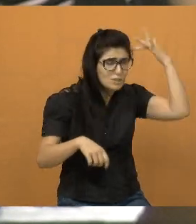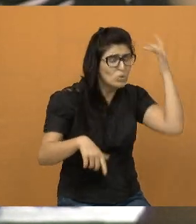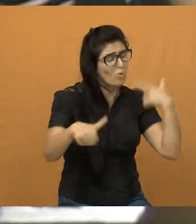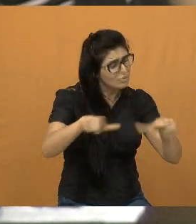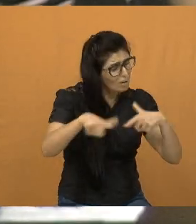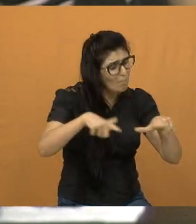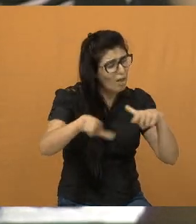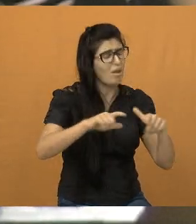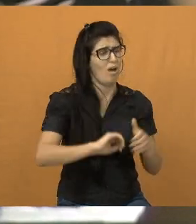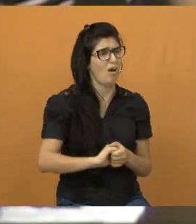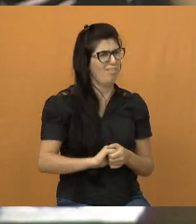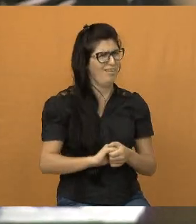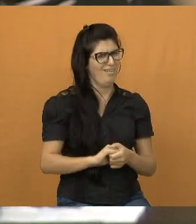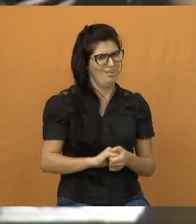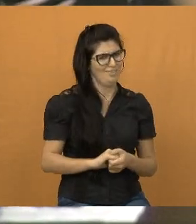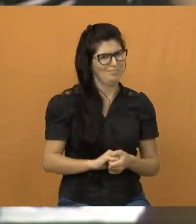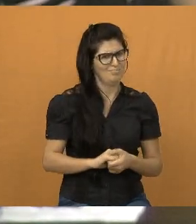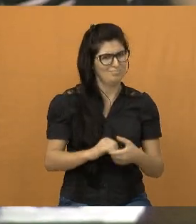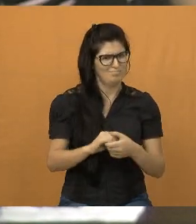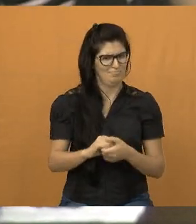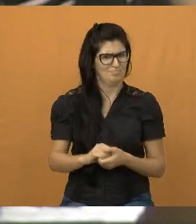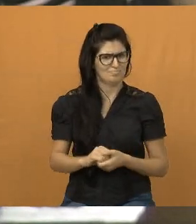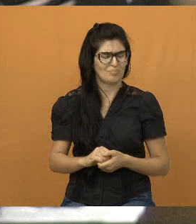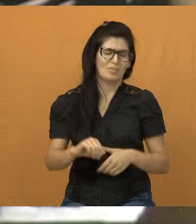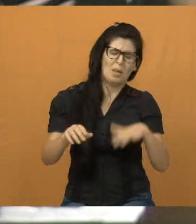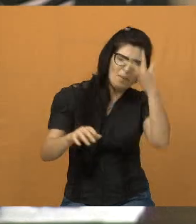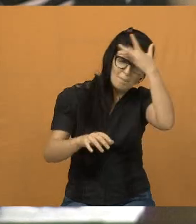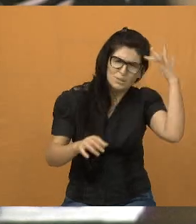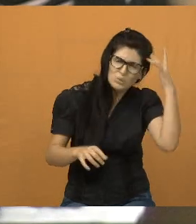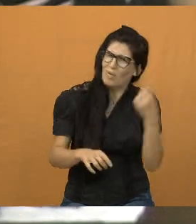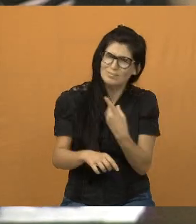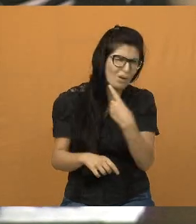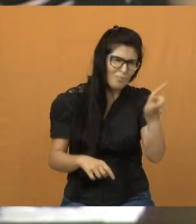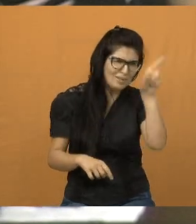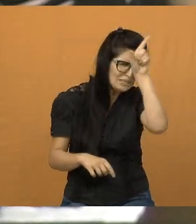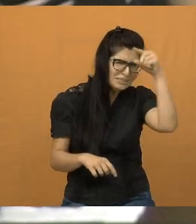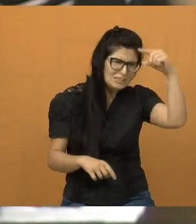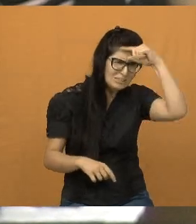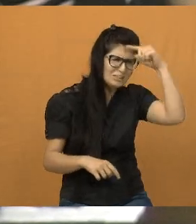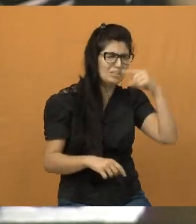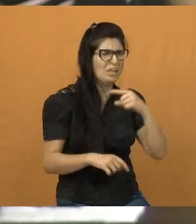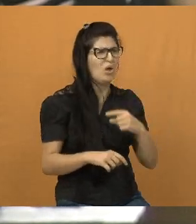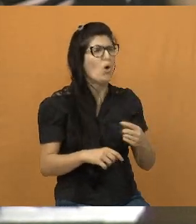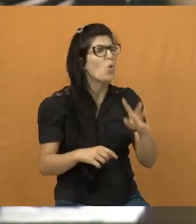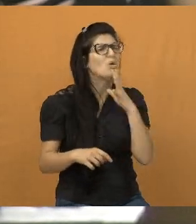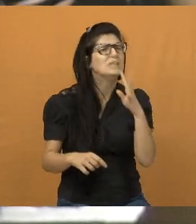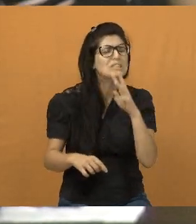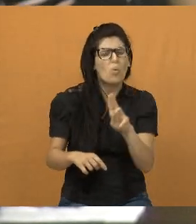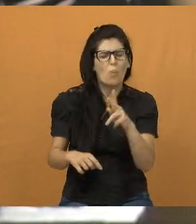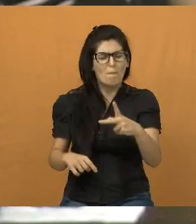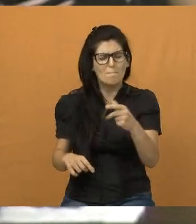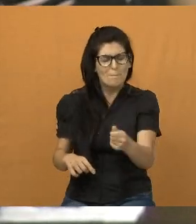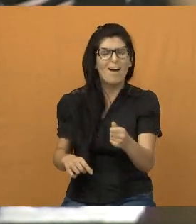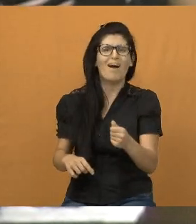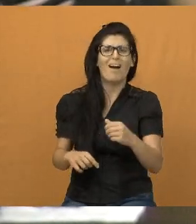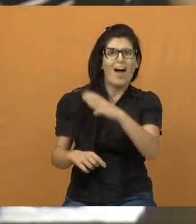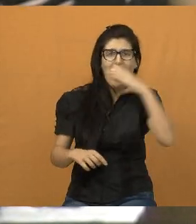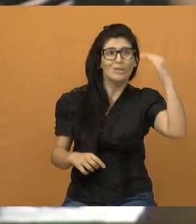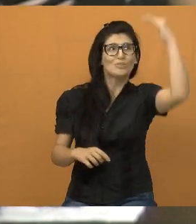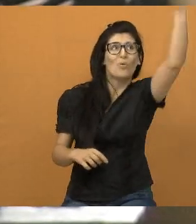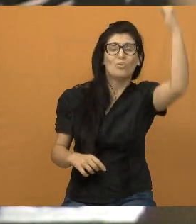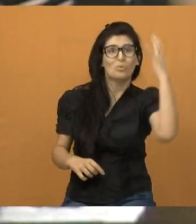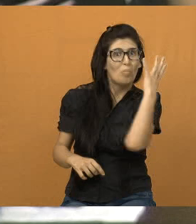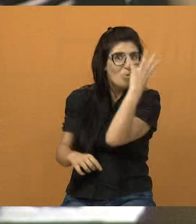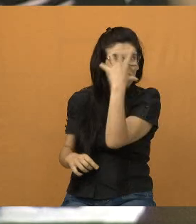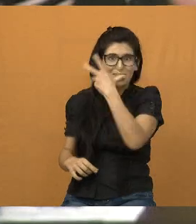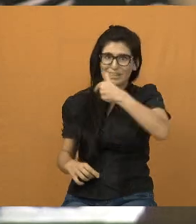também, de muita gente que não ia lá na Santa Casa, achou mais fácil, foi conhecer o UPA adulto, que está todo bem equipado, tal, ter